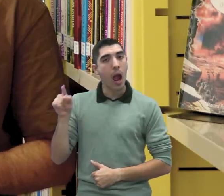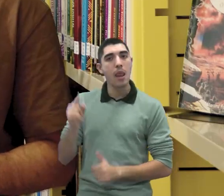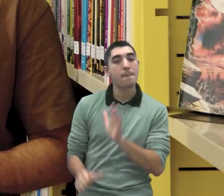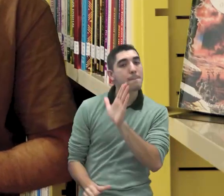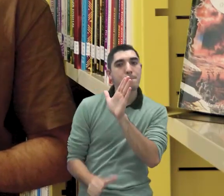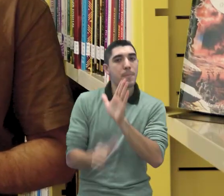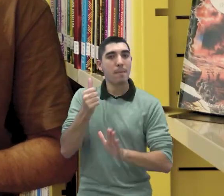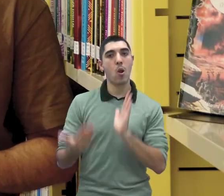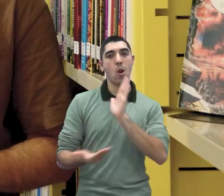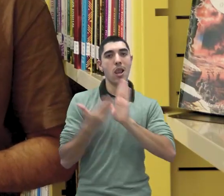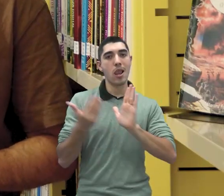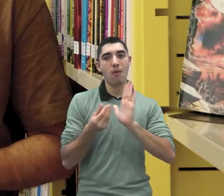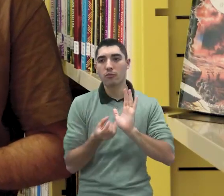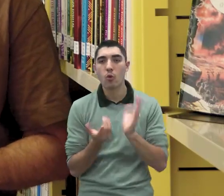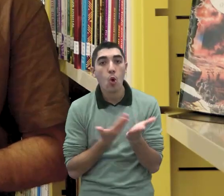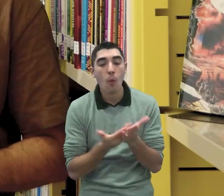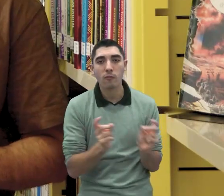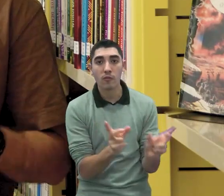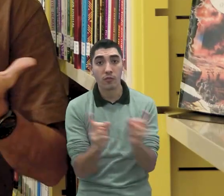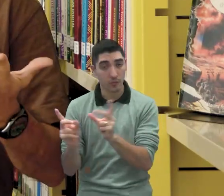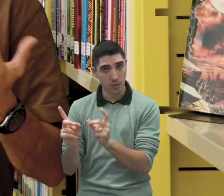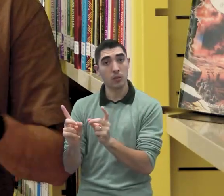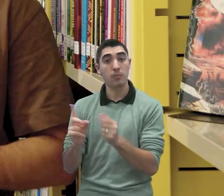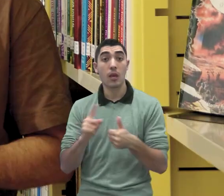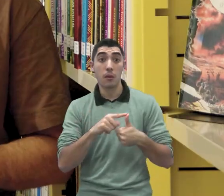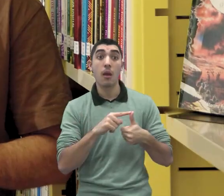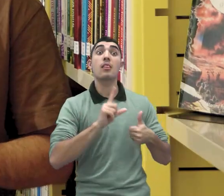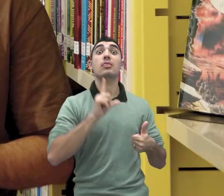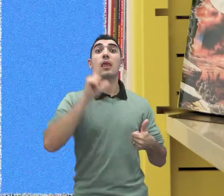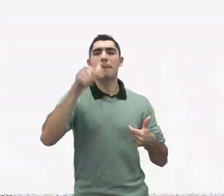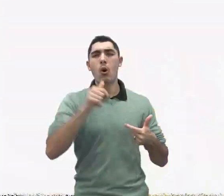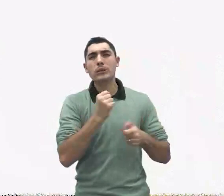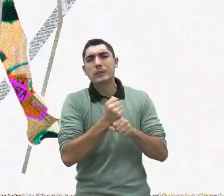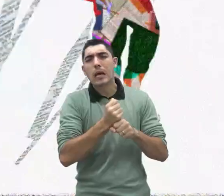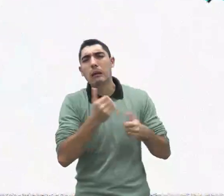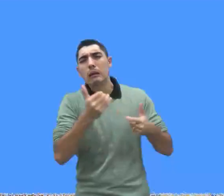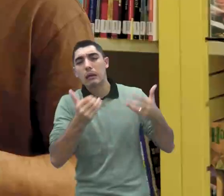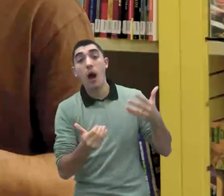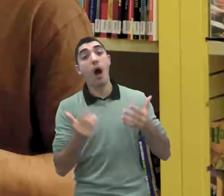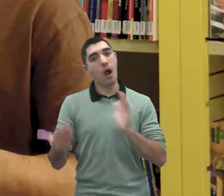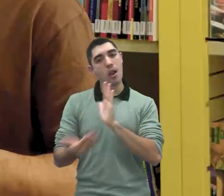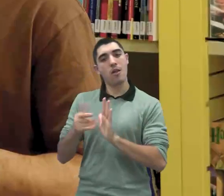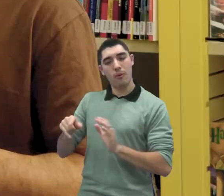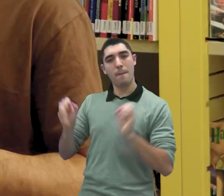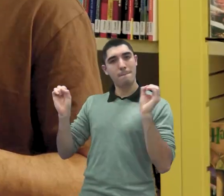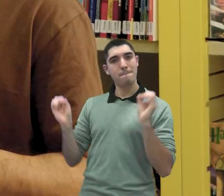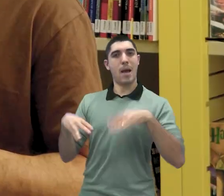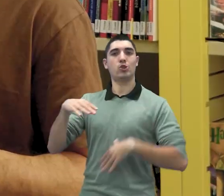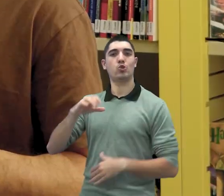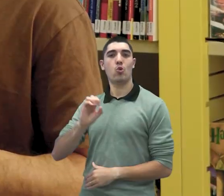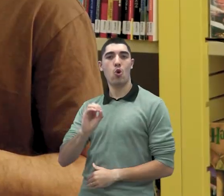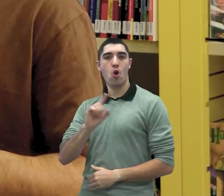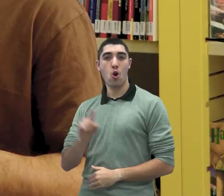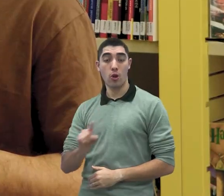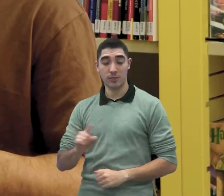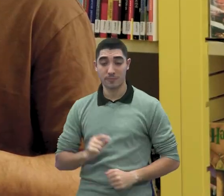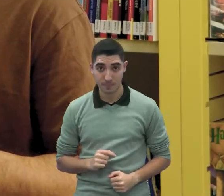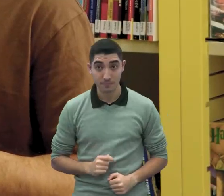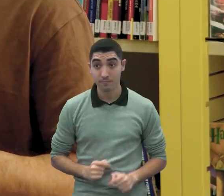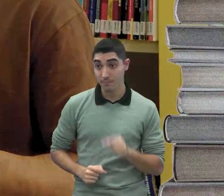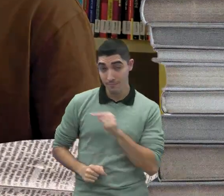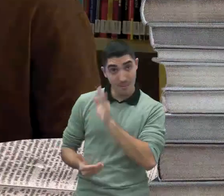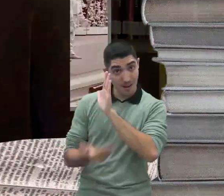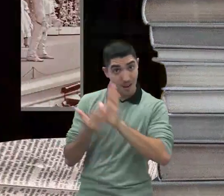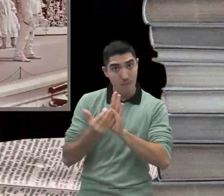seu primeiro livro de sucesso. O Mágico de Oz veio alguns anos depois. Apenas 2 anos depois da publicação do